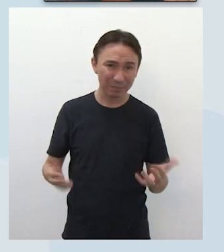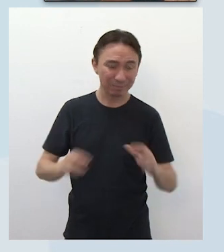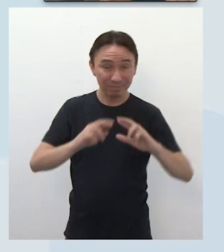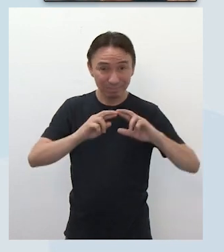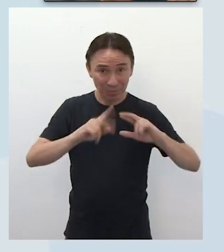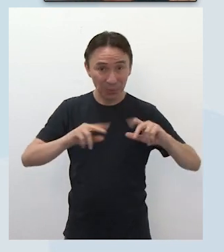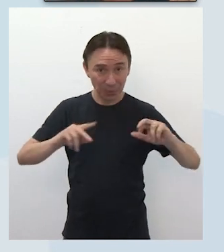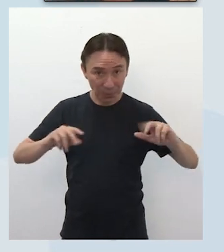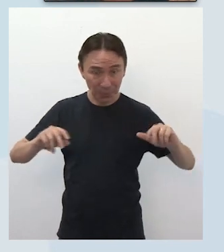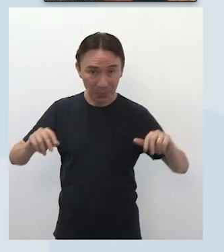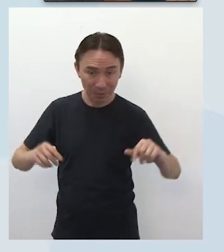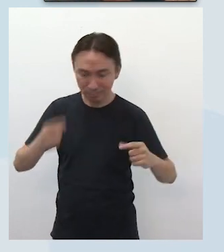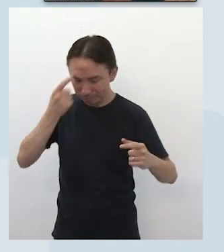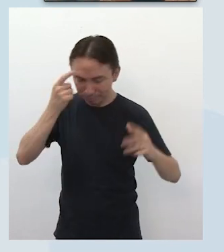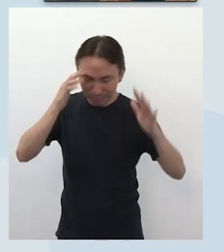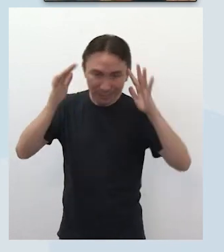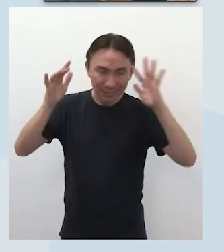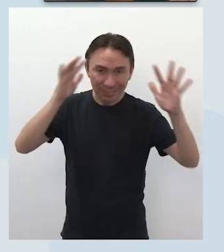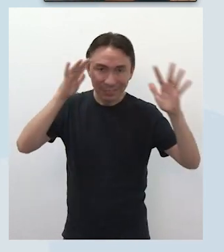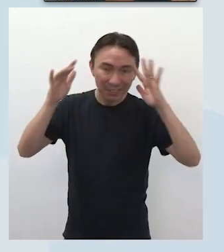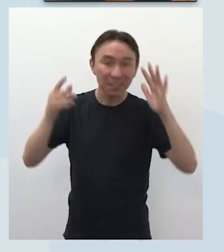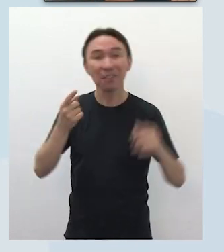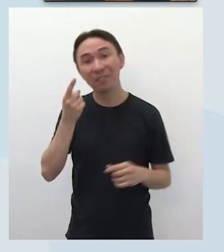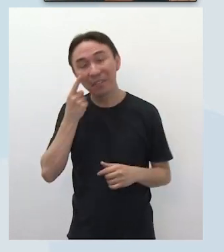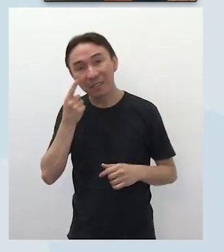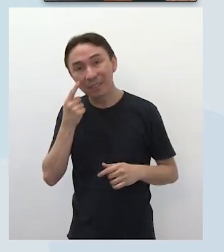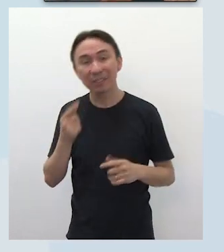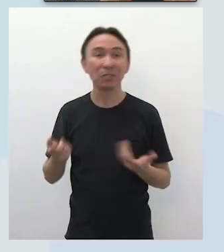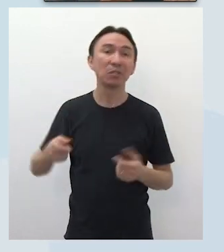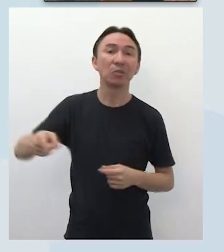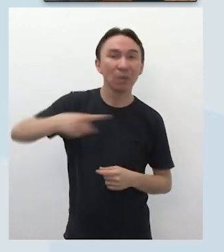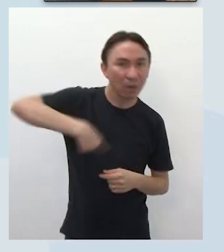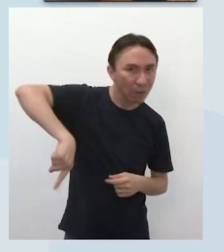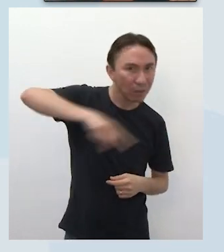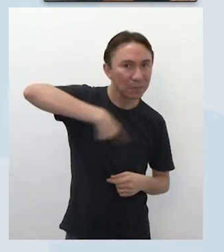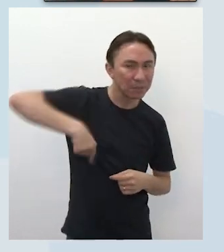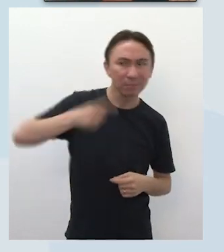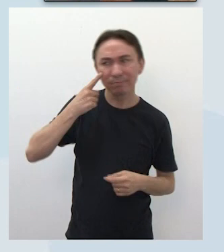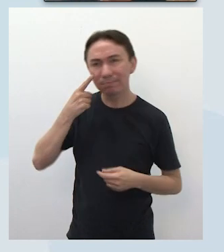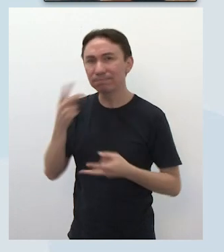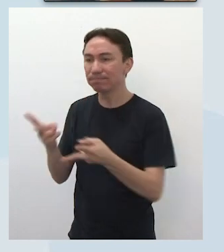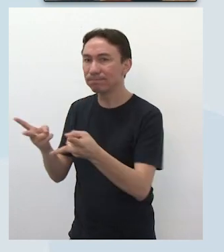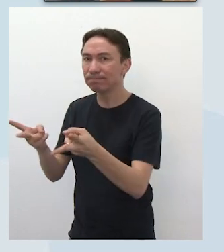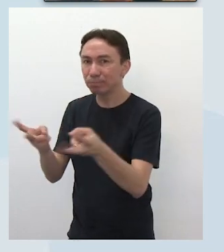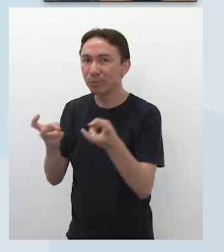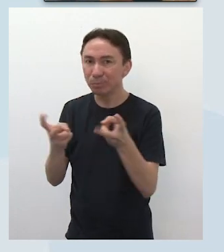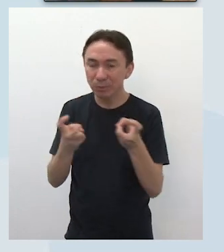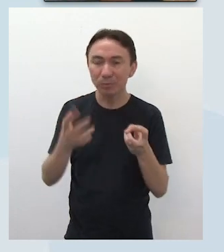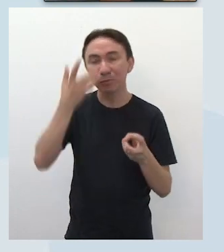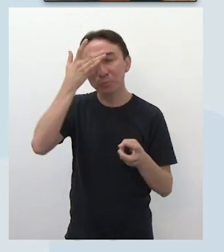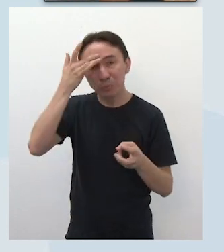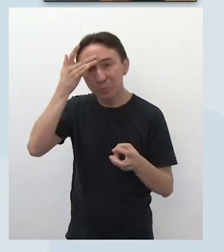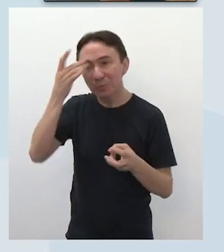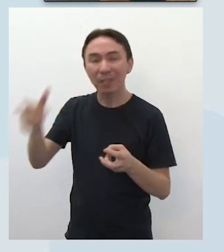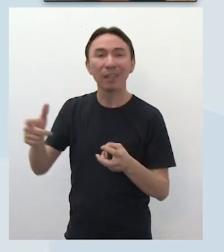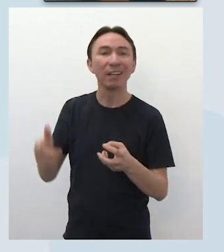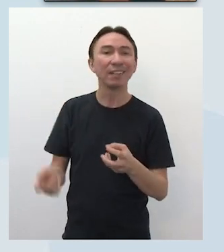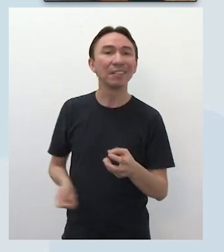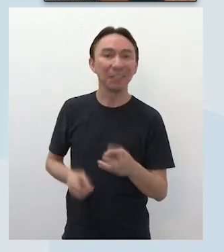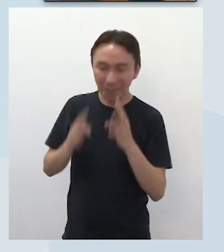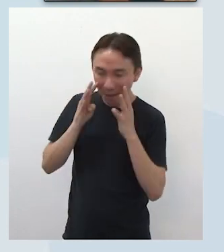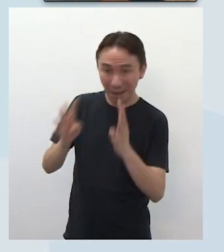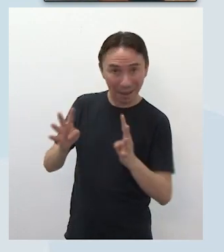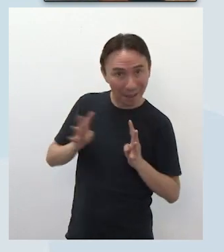ver se a gente consegue coletar algumas percepções dos colegas que estão nos acompanhando em relação a